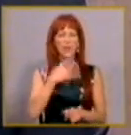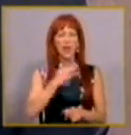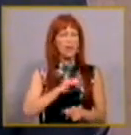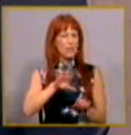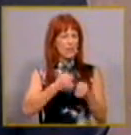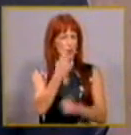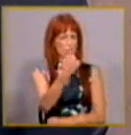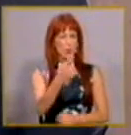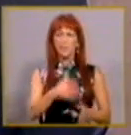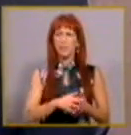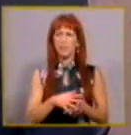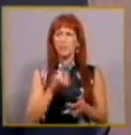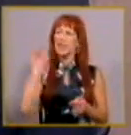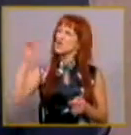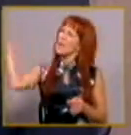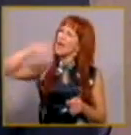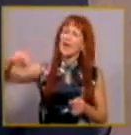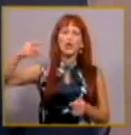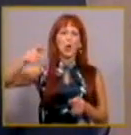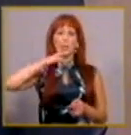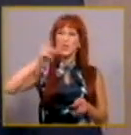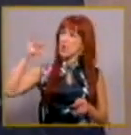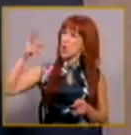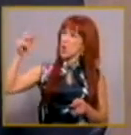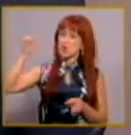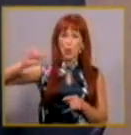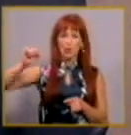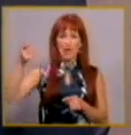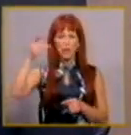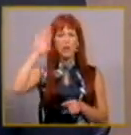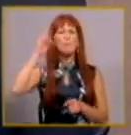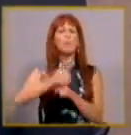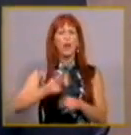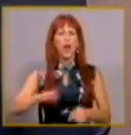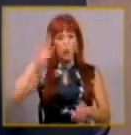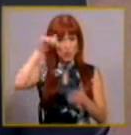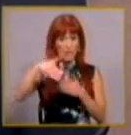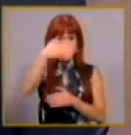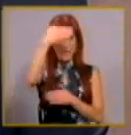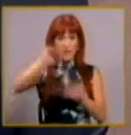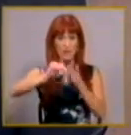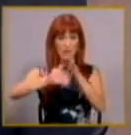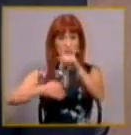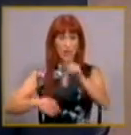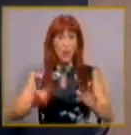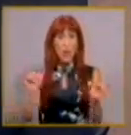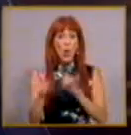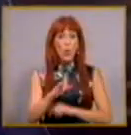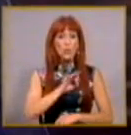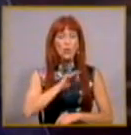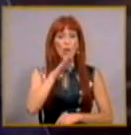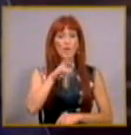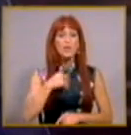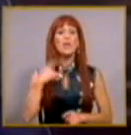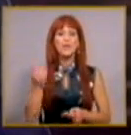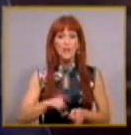num partido que chama a Troika e que agora diz que censura a Troika. E sabe porquê? Os resultados da 7ª avaliação, ao contrário do que o senhor diz,